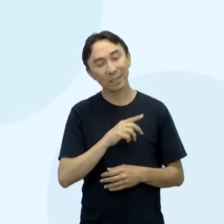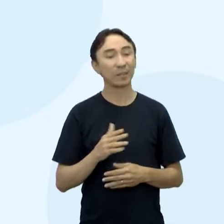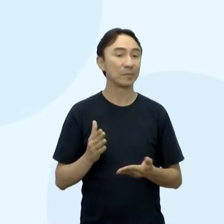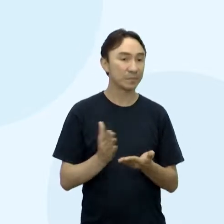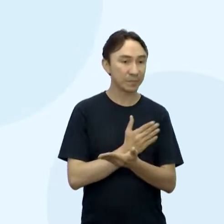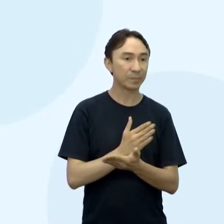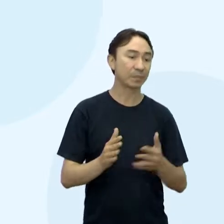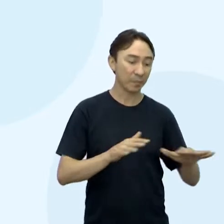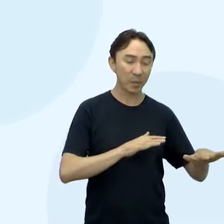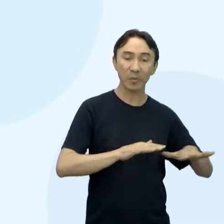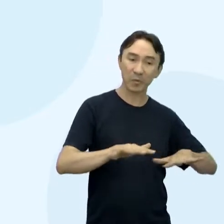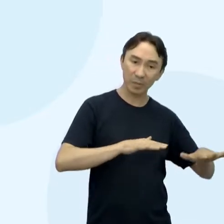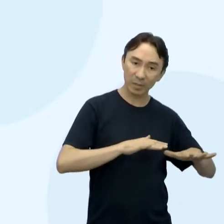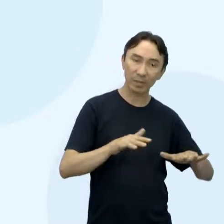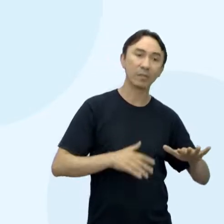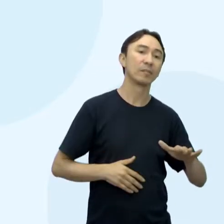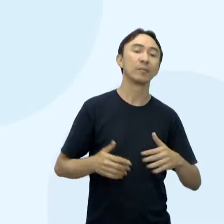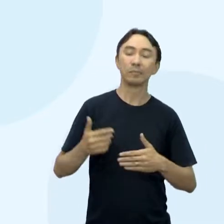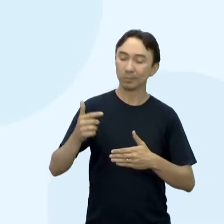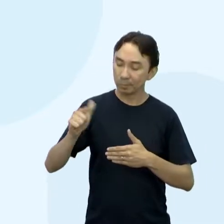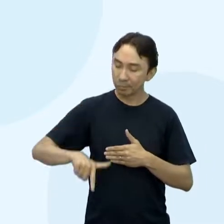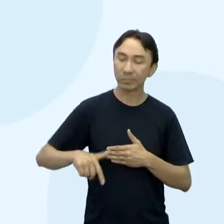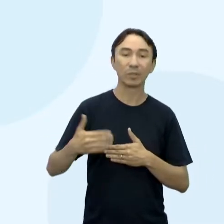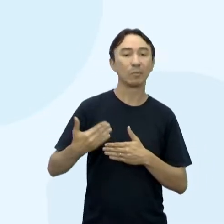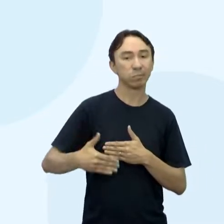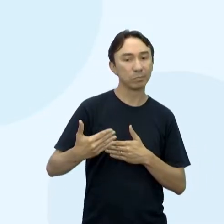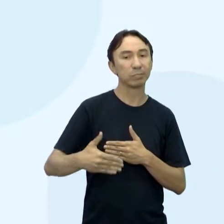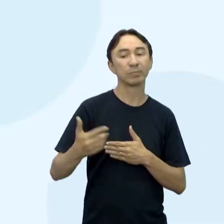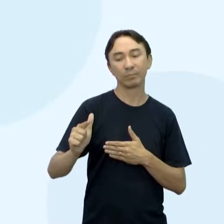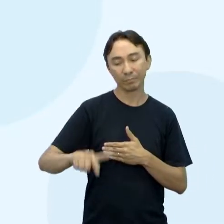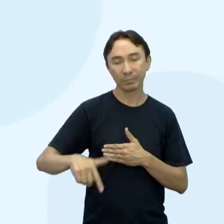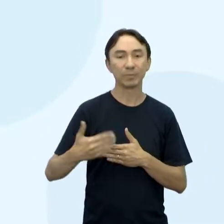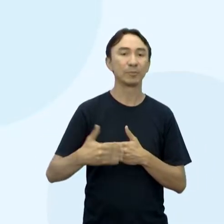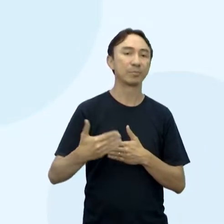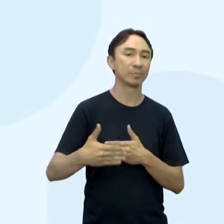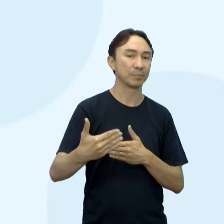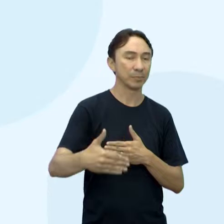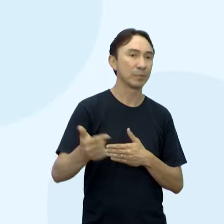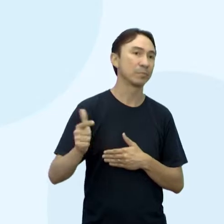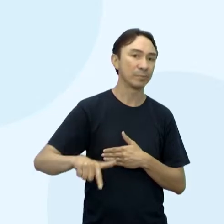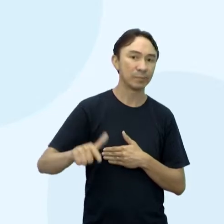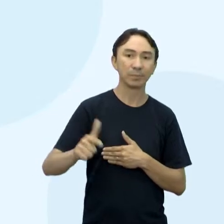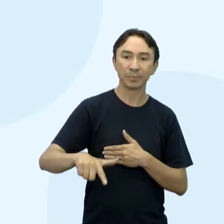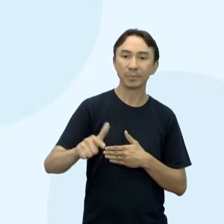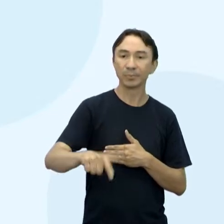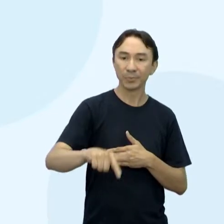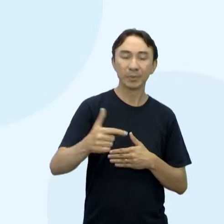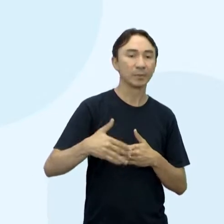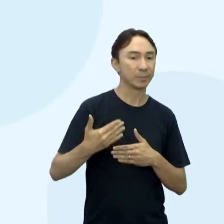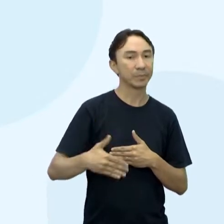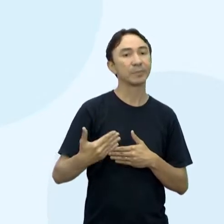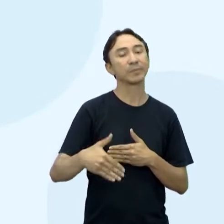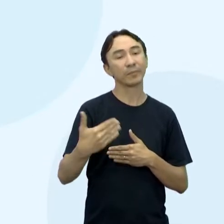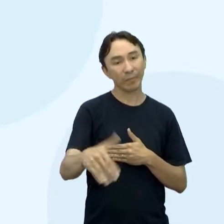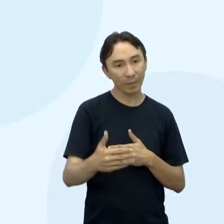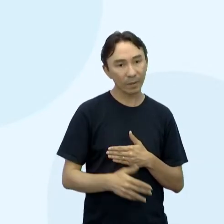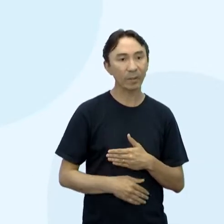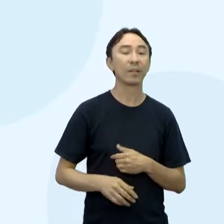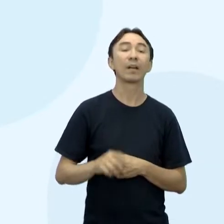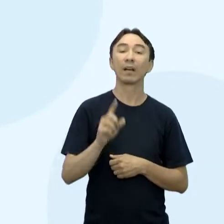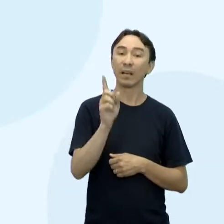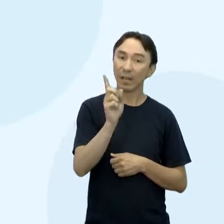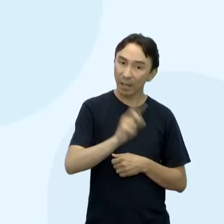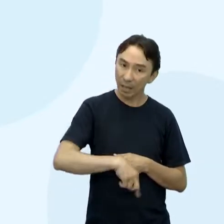movimentos que se repetem em intervalos de tempo regulares e sucessivos. Esses movimentos são ditos como